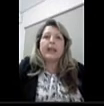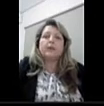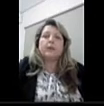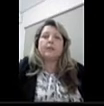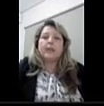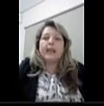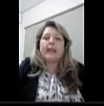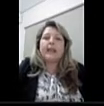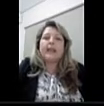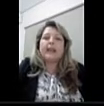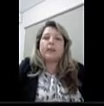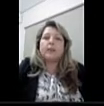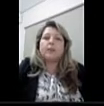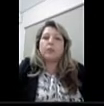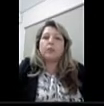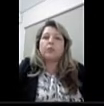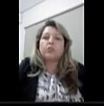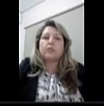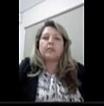Será que eu falo um pouquinho?